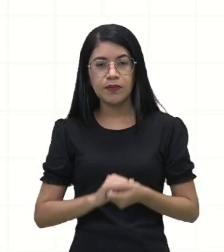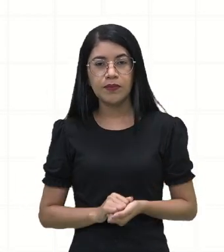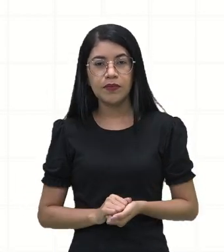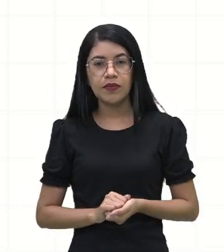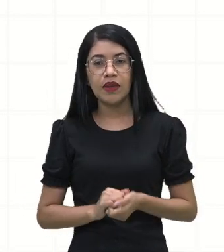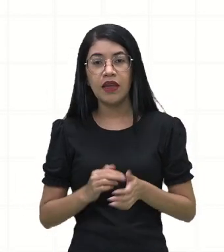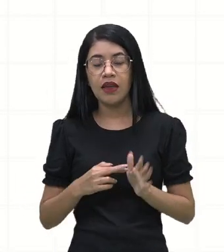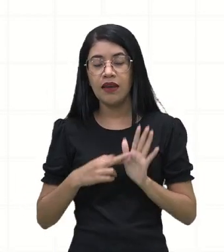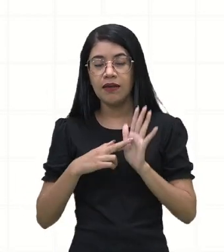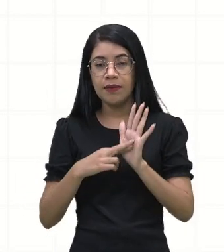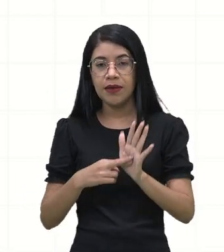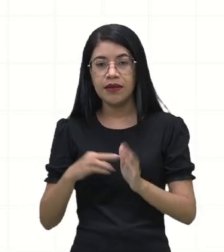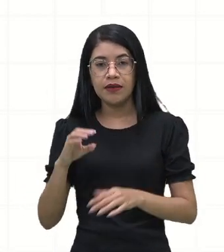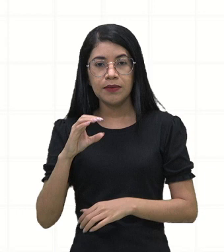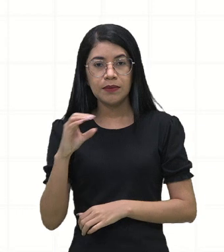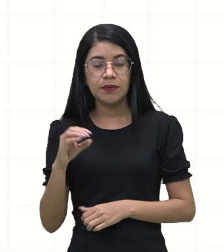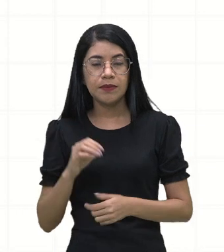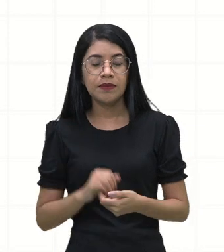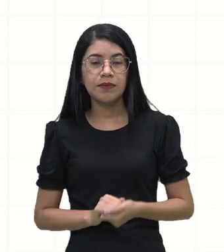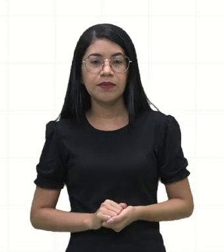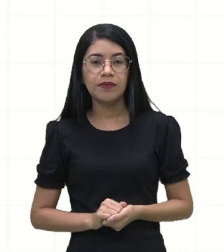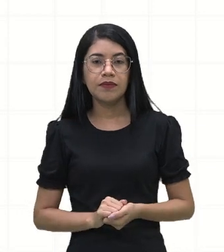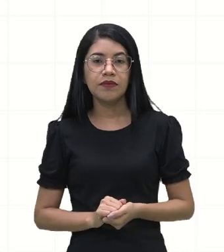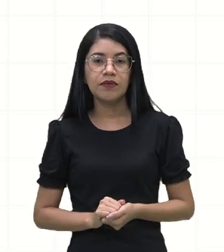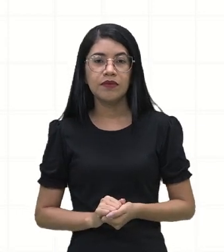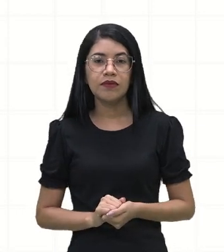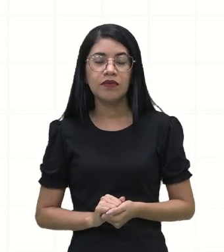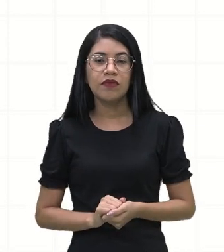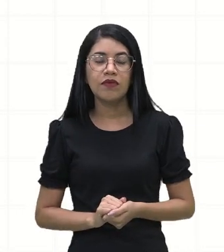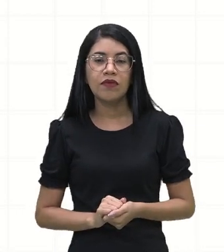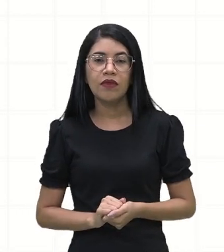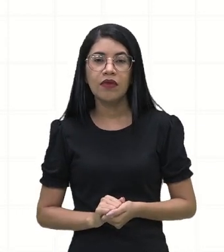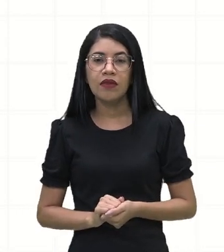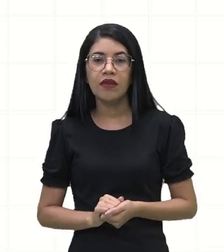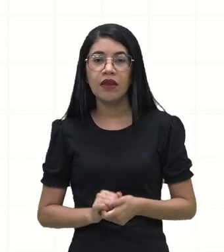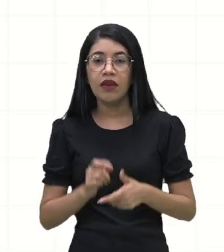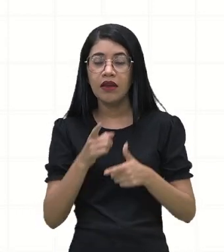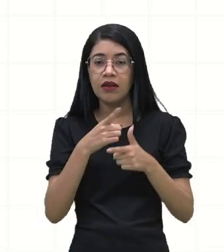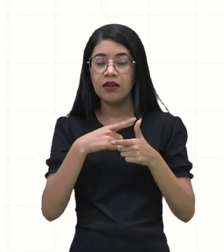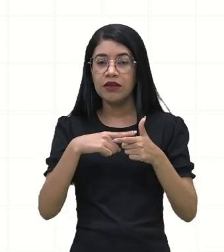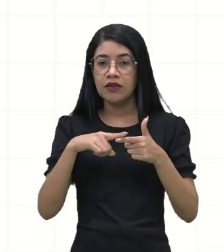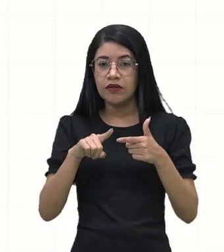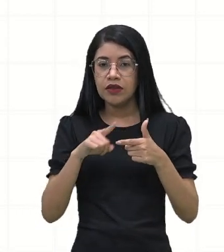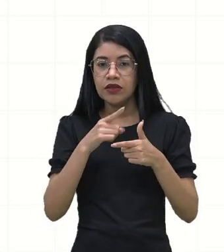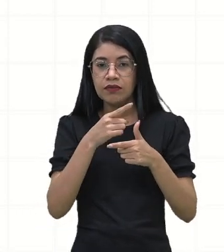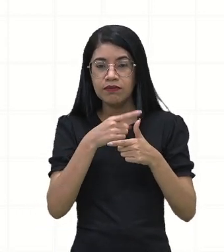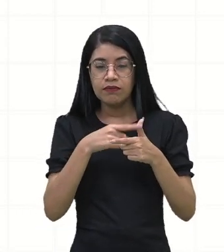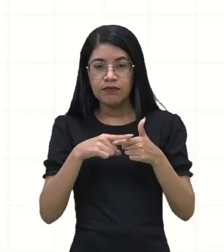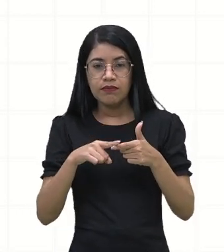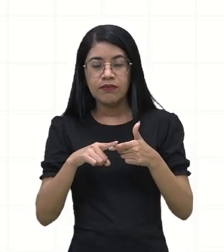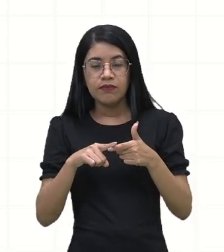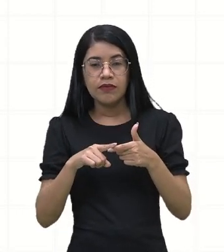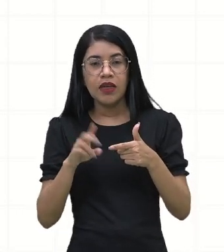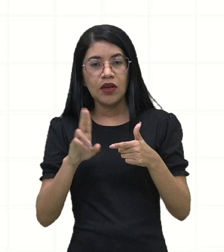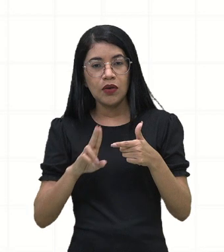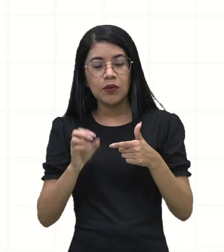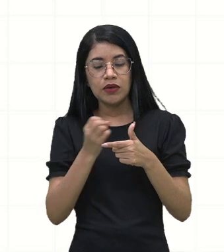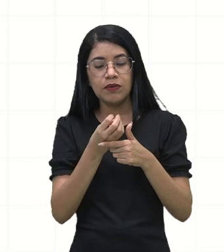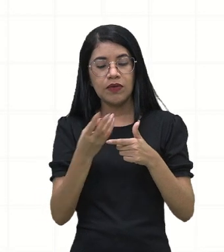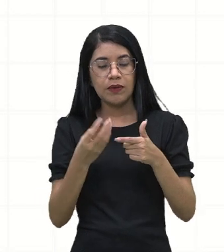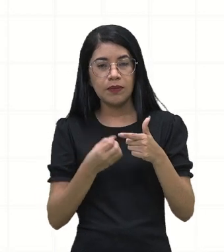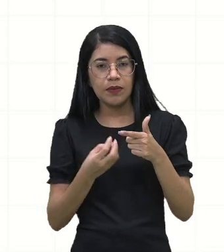C. Dividido, ó, lembrando, ó, tá na forma de fração, isso aqui é a